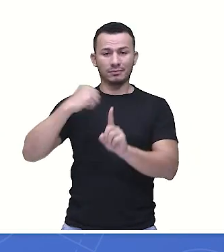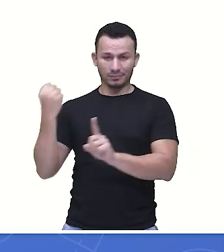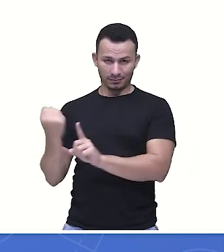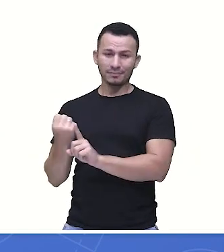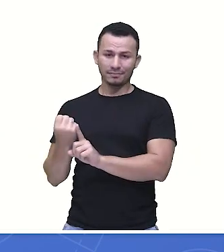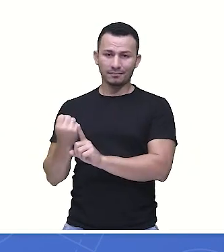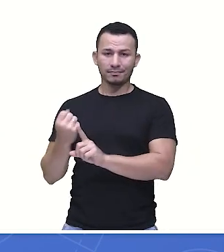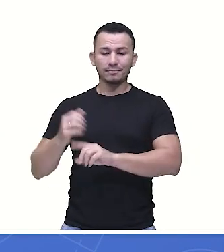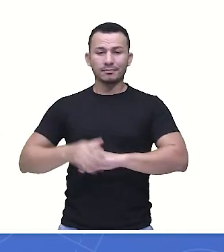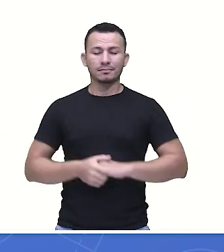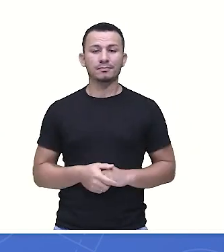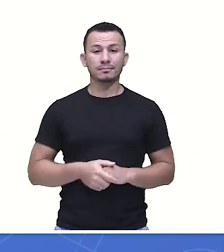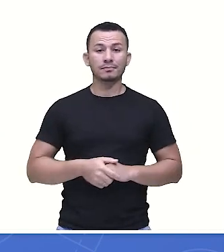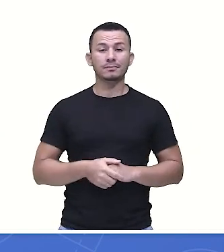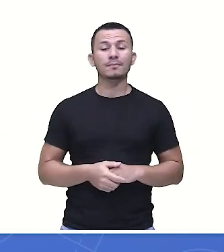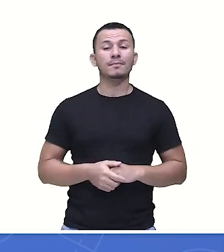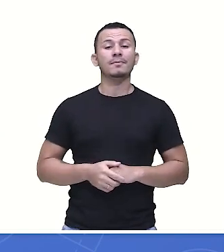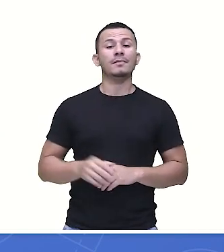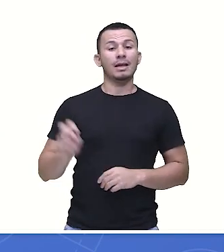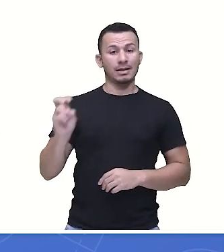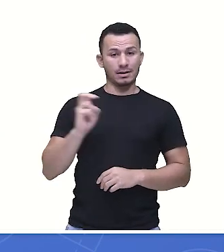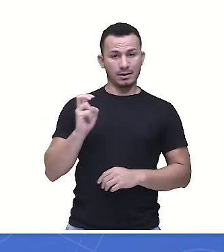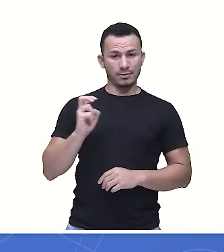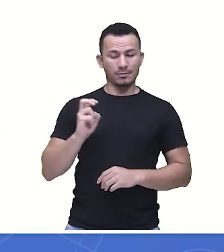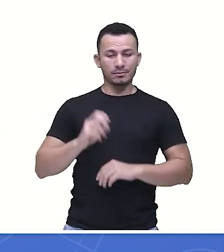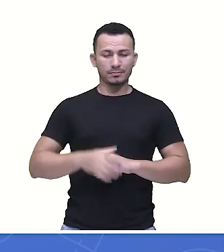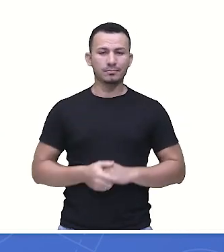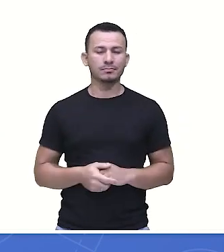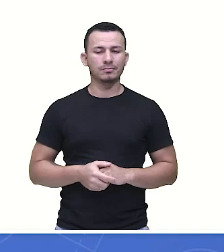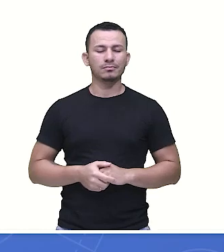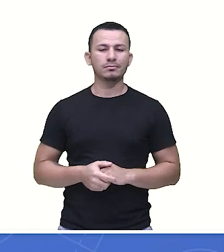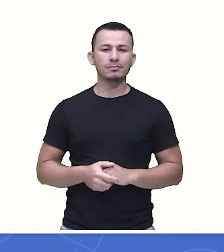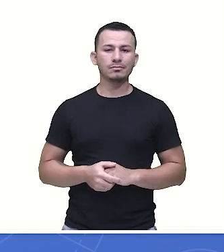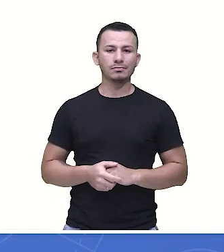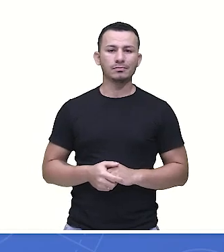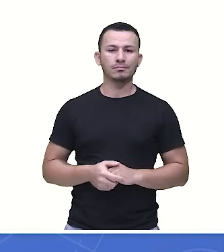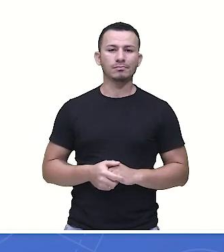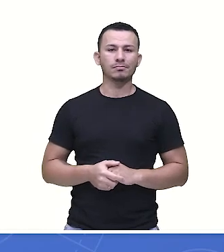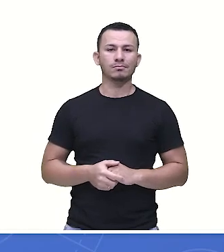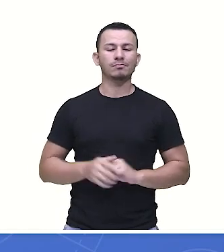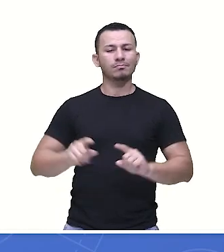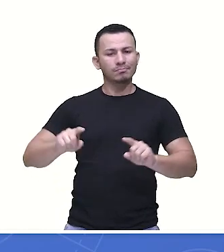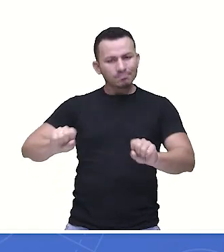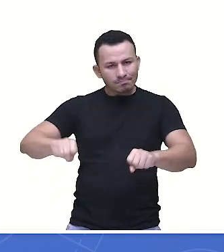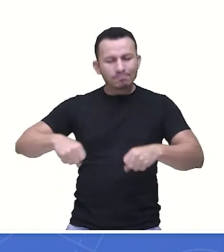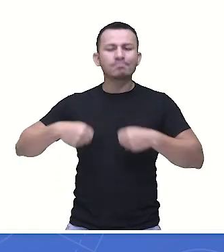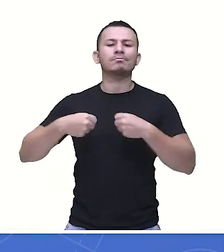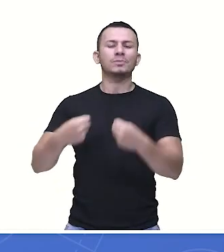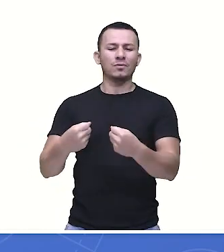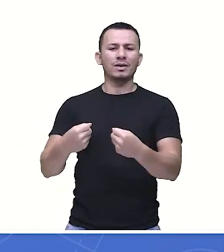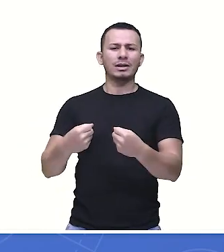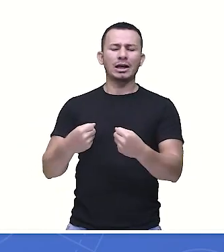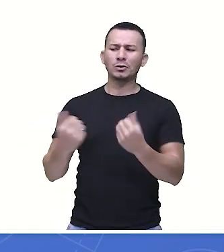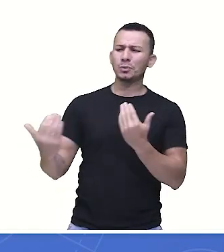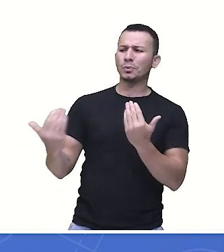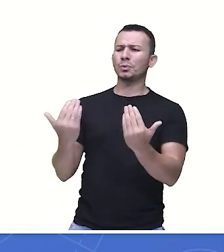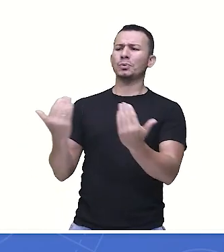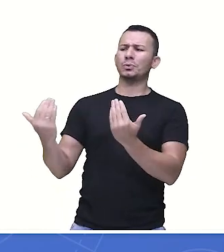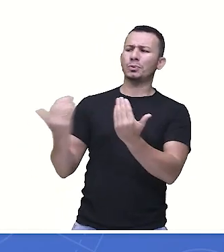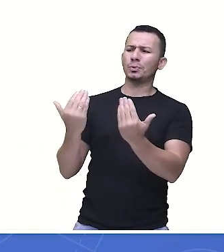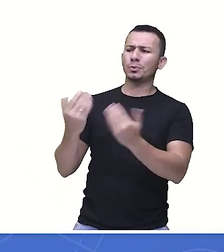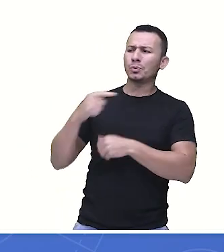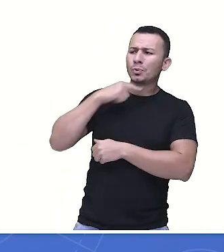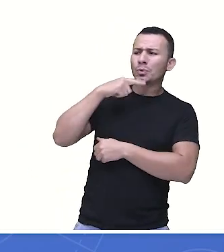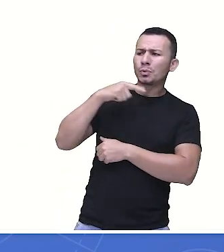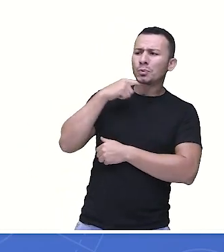certo? Quinto saber. Enfrentar as incertezas. A gente é educado para as certezas.